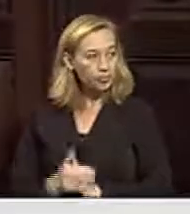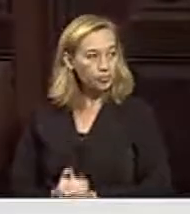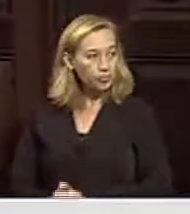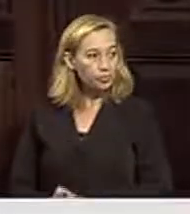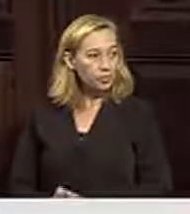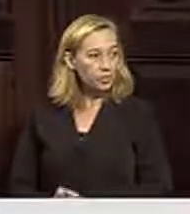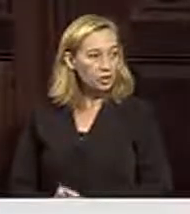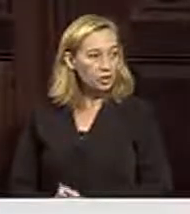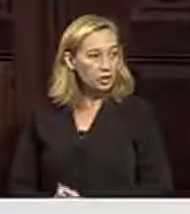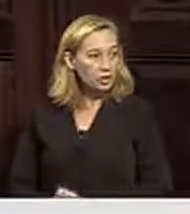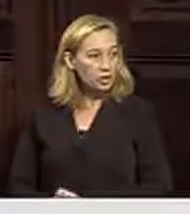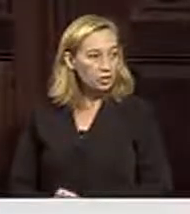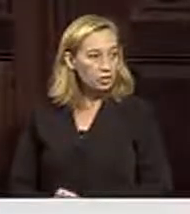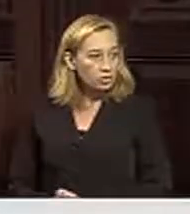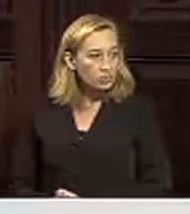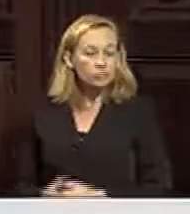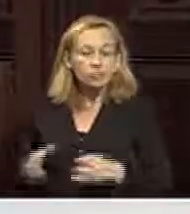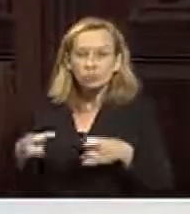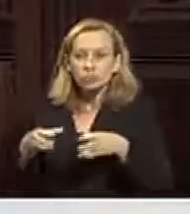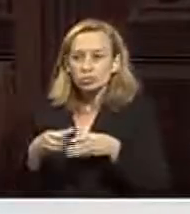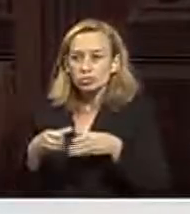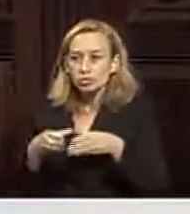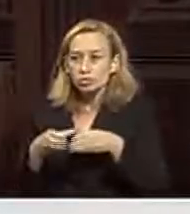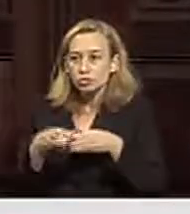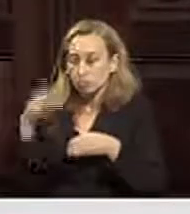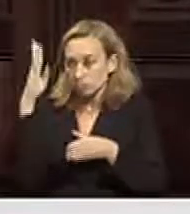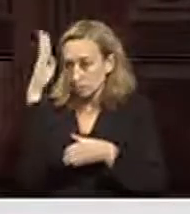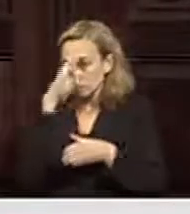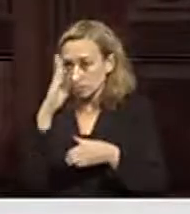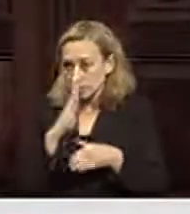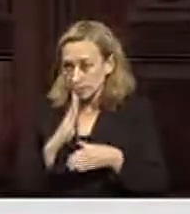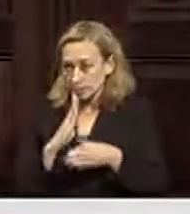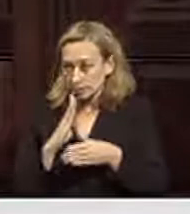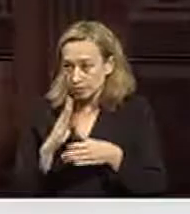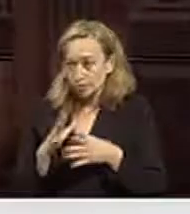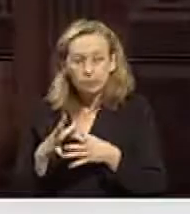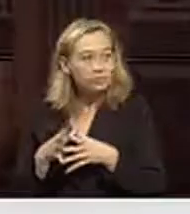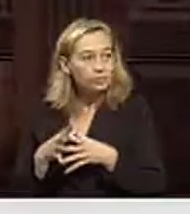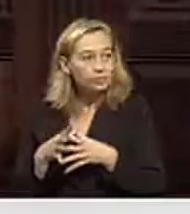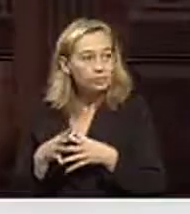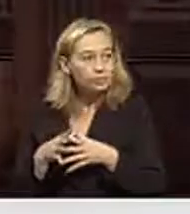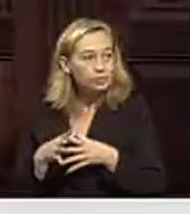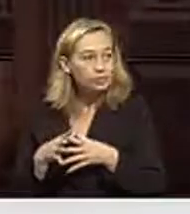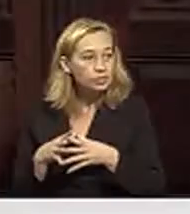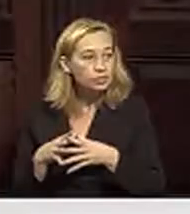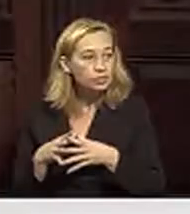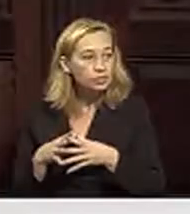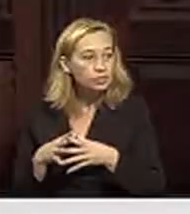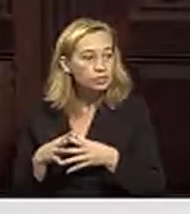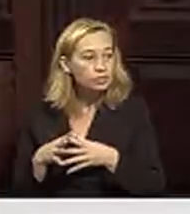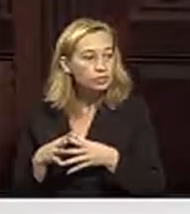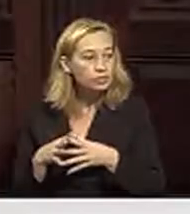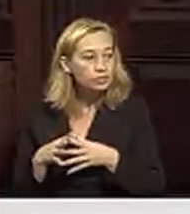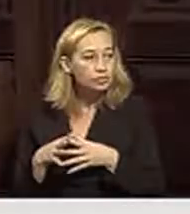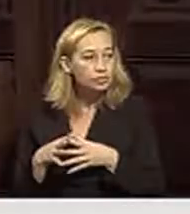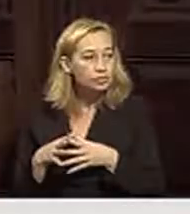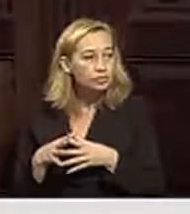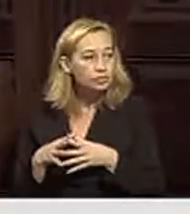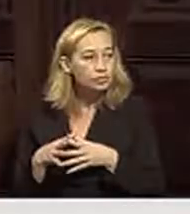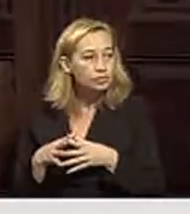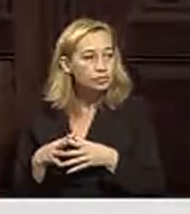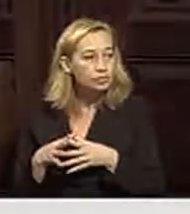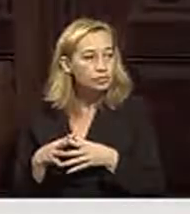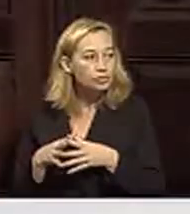um grupo de brasileiros e de brasileirinhos que